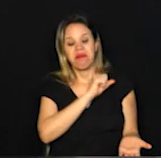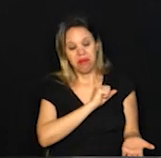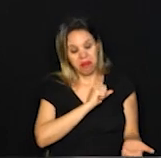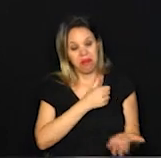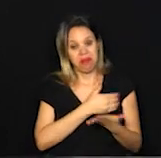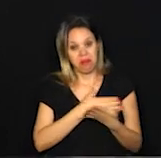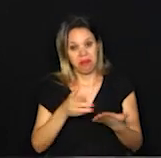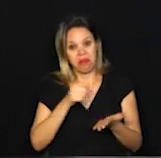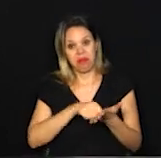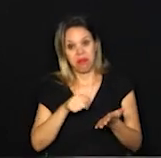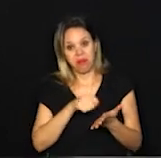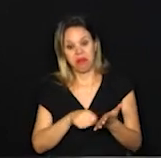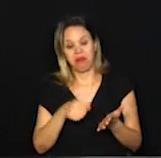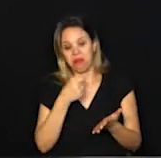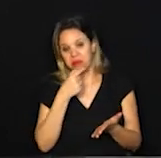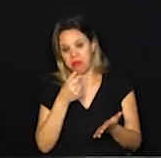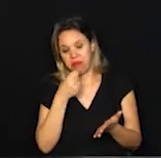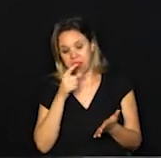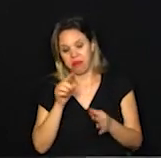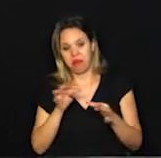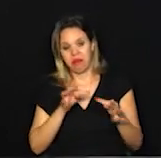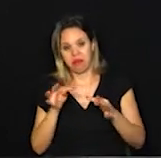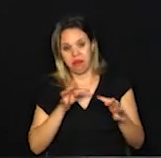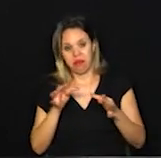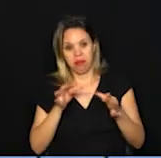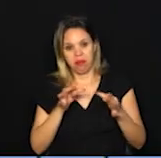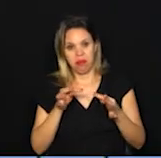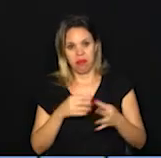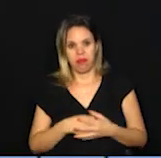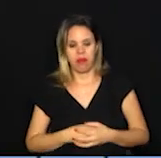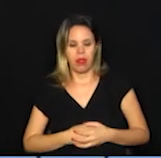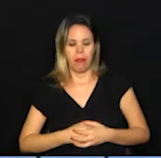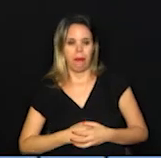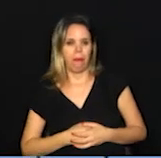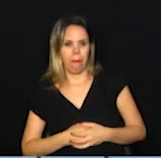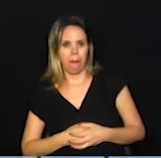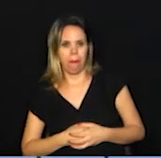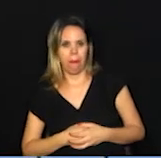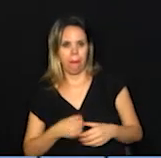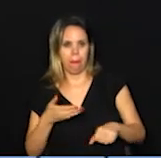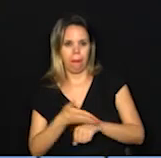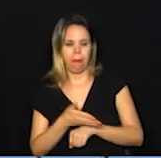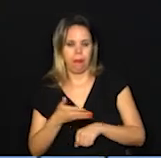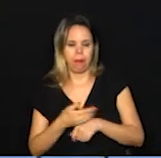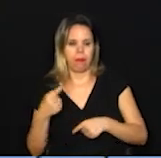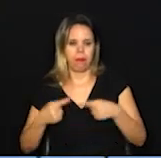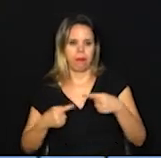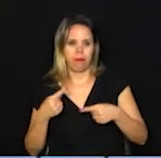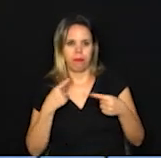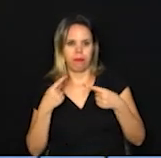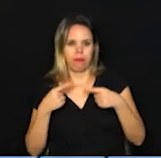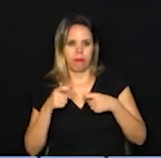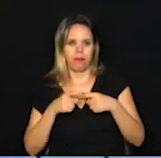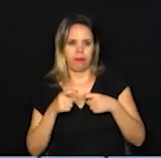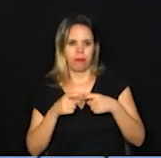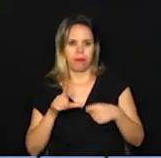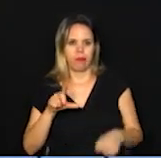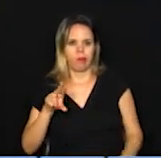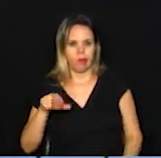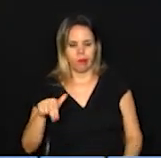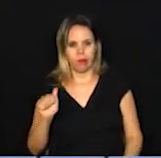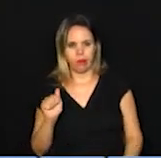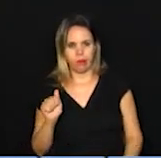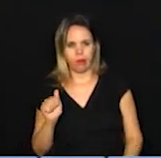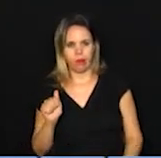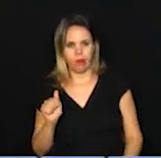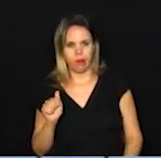começa a prescrever o medicamento e tratar aquele que está ali. Participou do debate a médica Luciana Cruz,